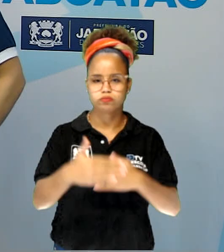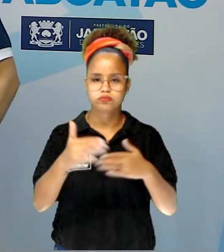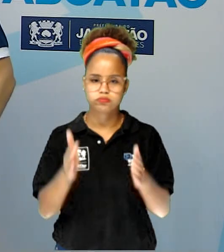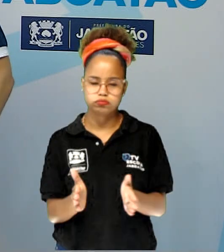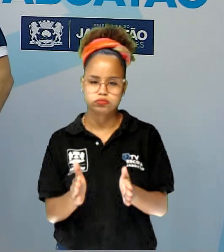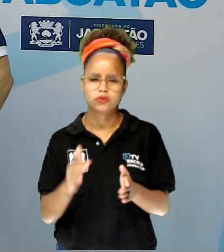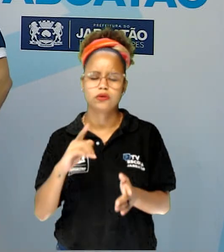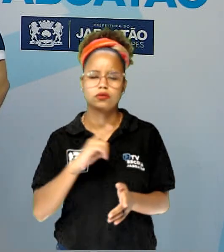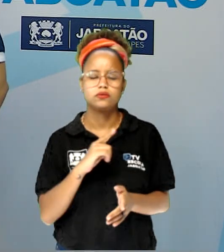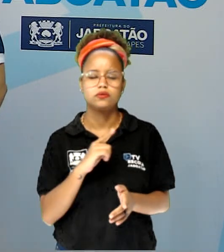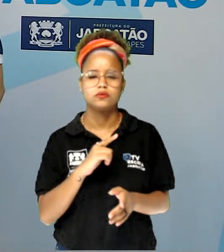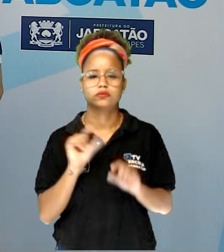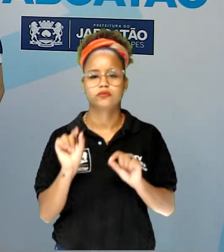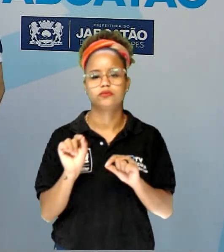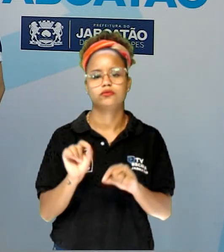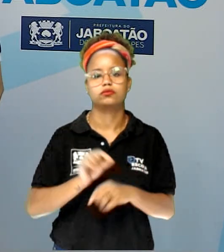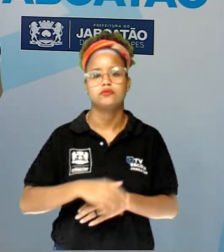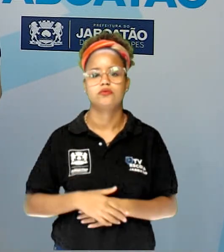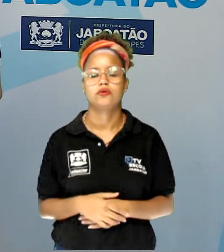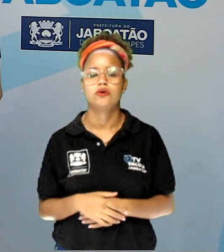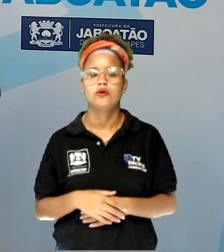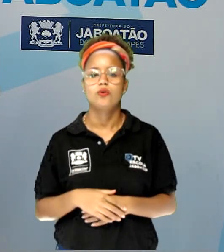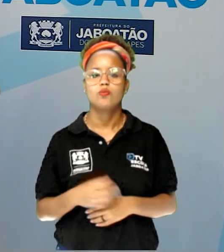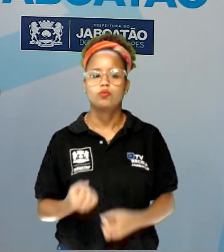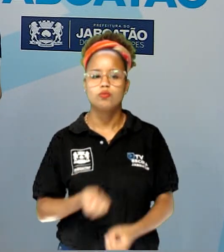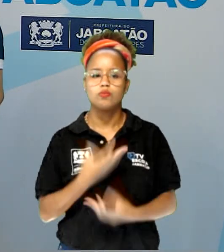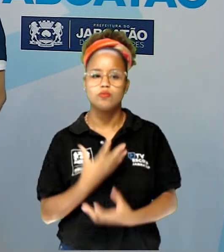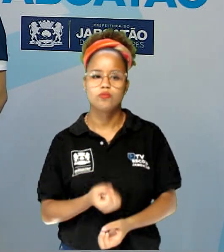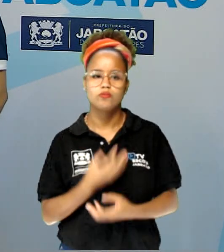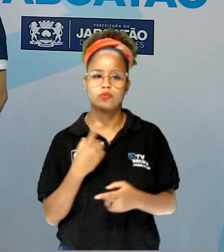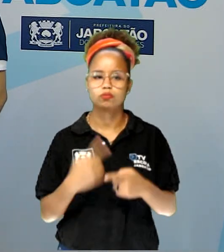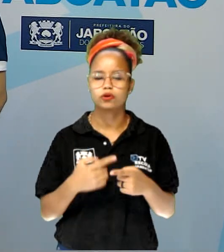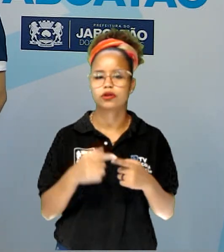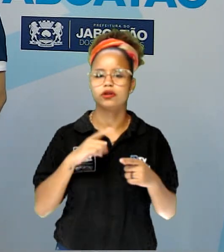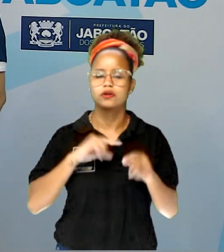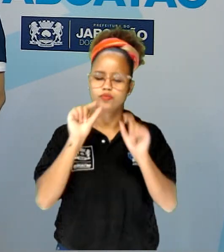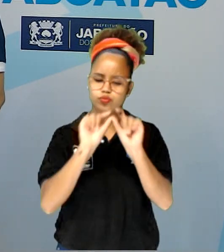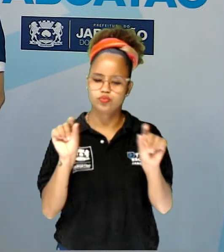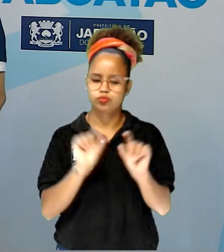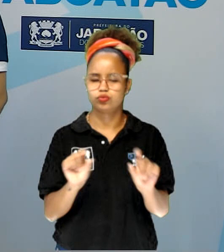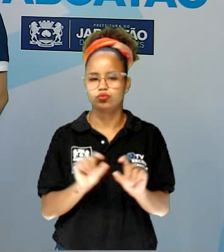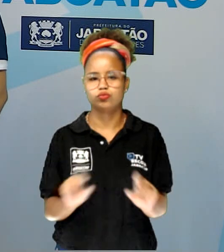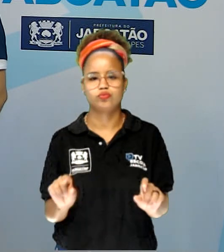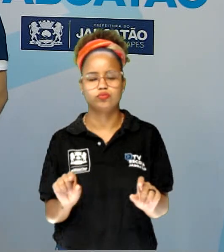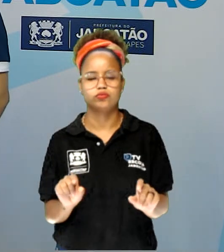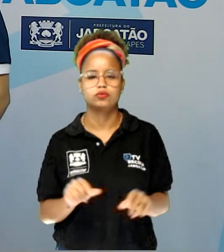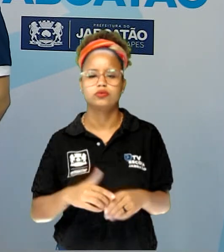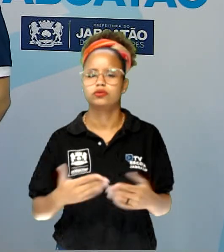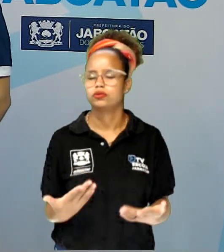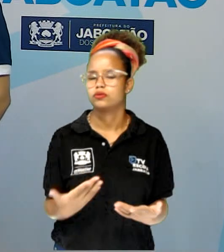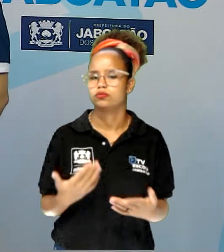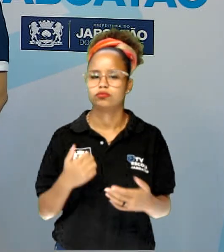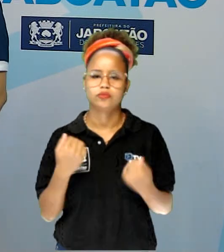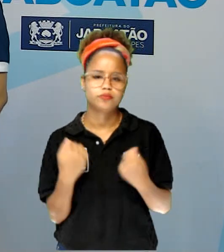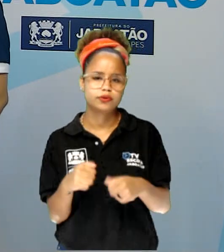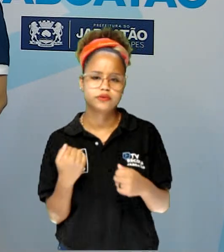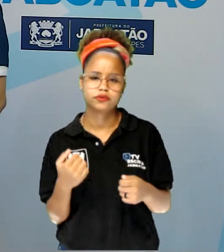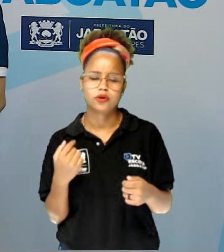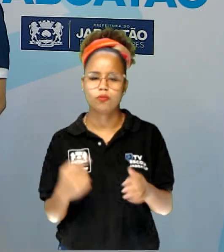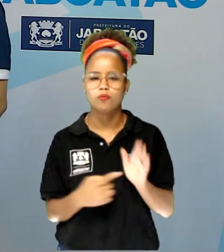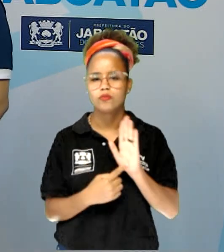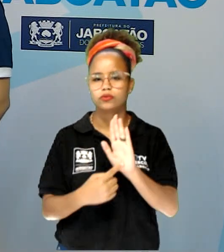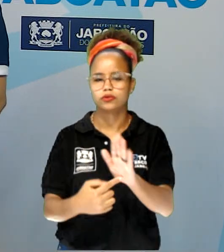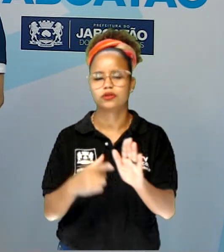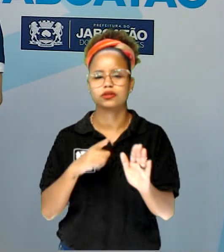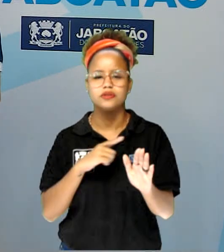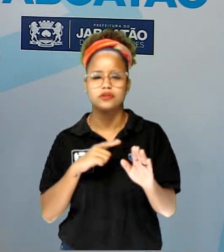ele tem realmente o formato do poema, porque está versificado. Então, não justifica a gente apontá-la dizendo que ela